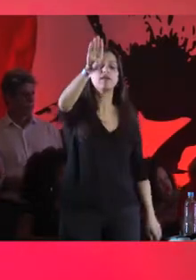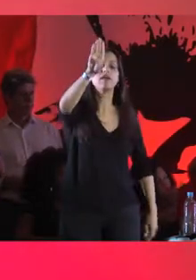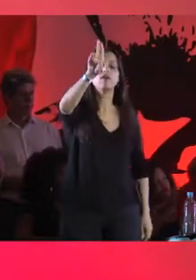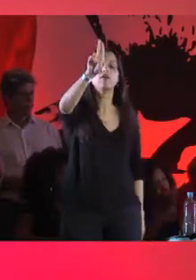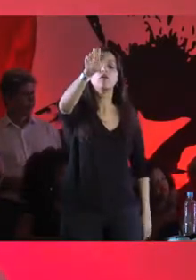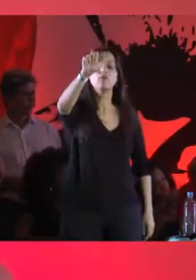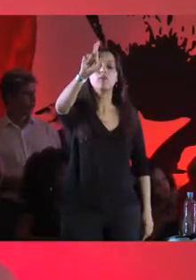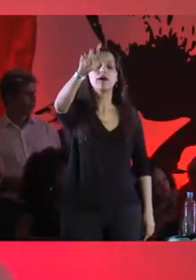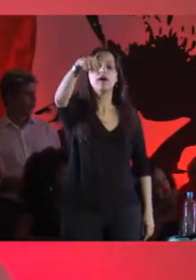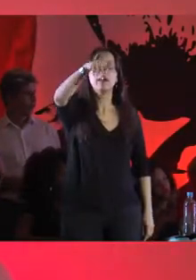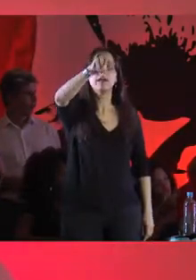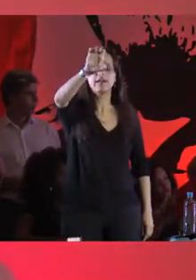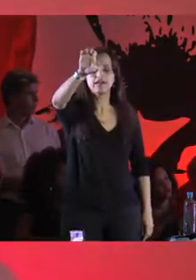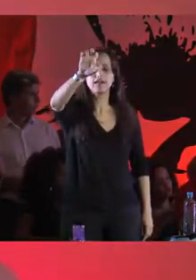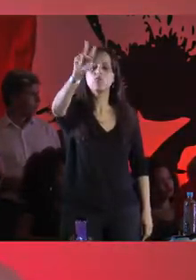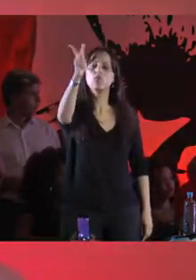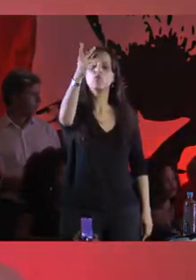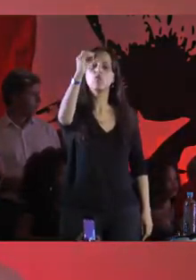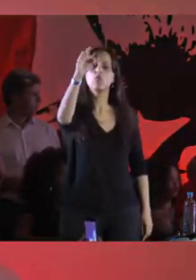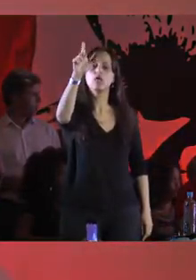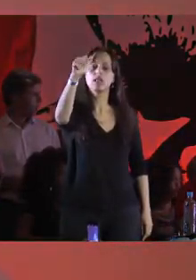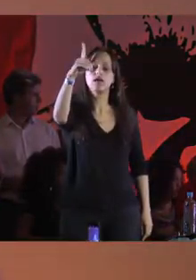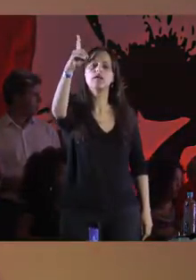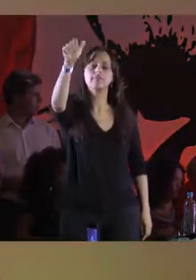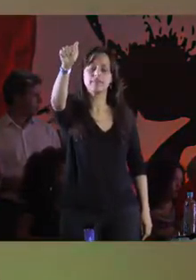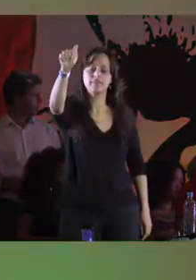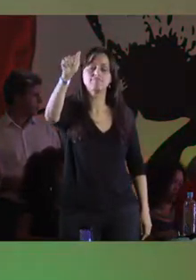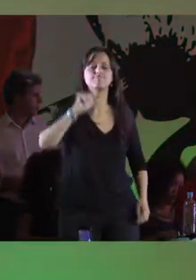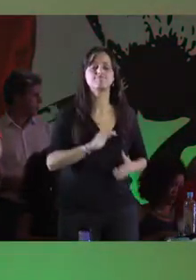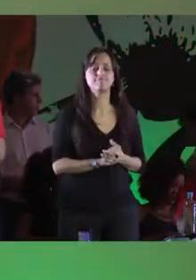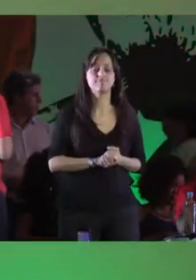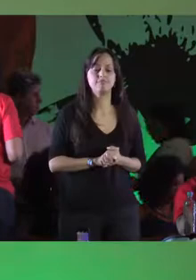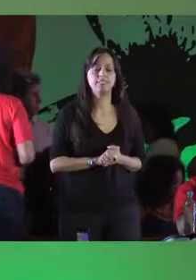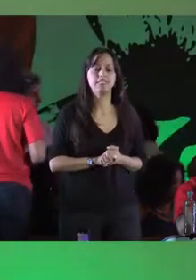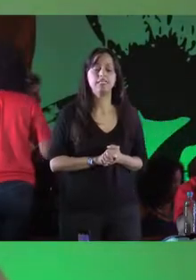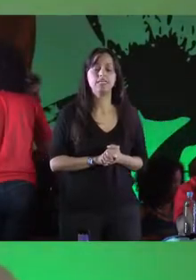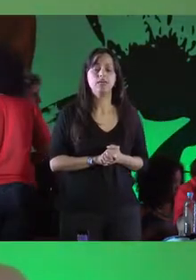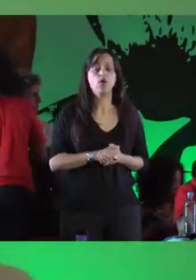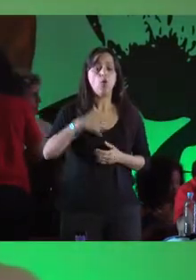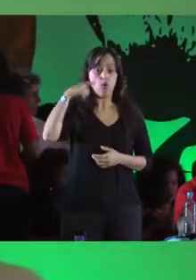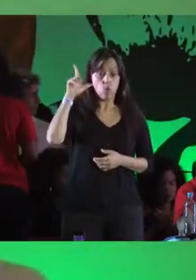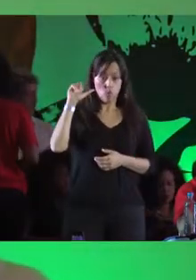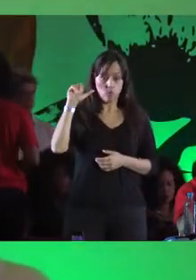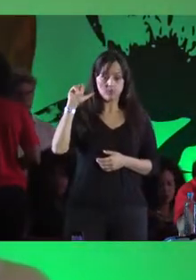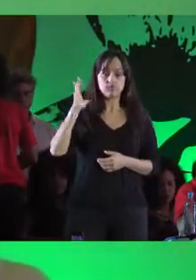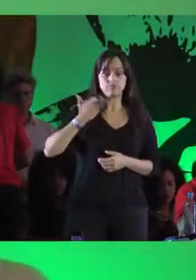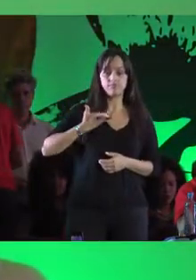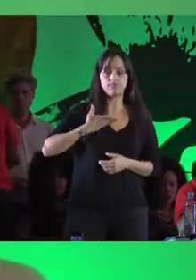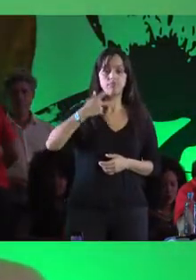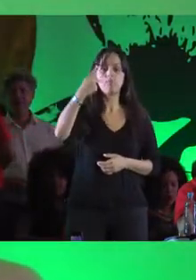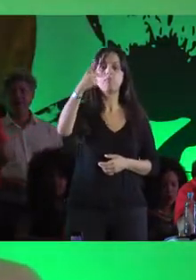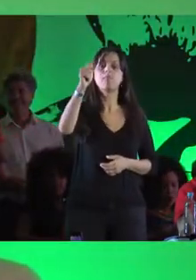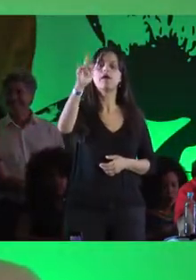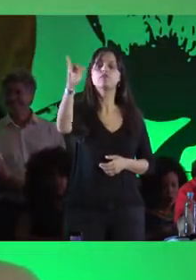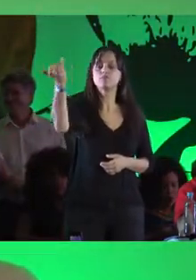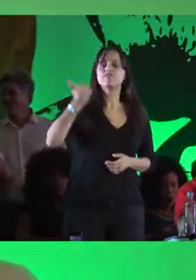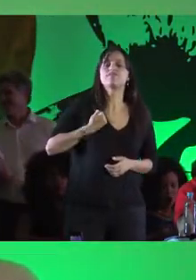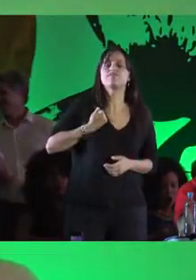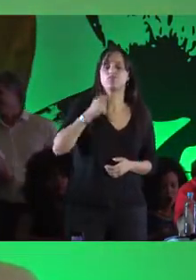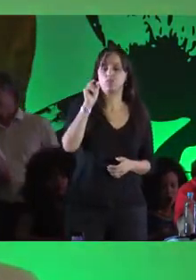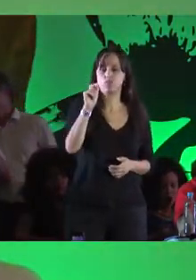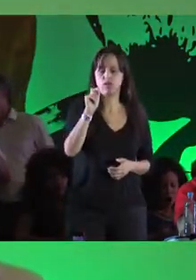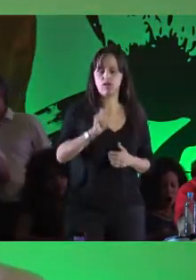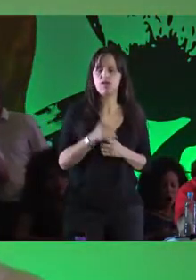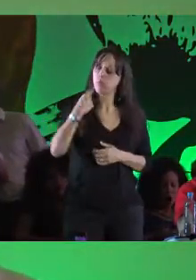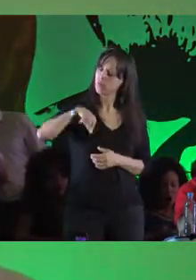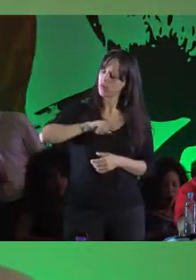ontem Luiz Dulce. O Patrus me disse uma coisa importante. Nós estávamos discutindo